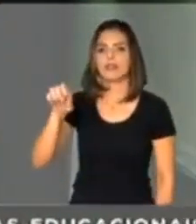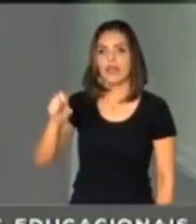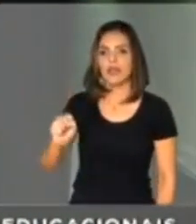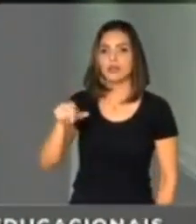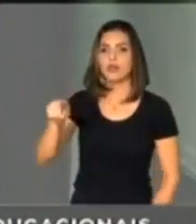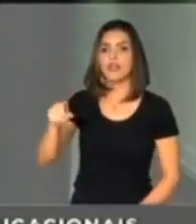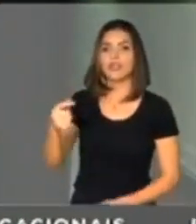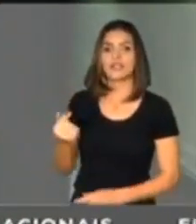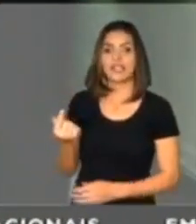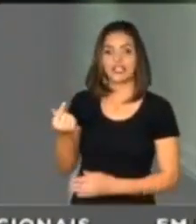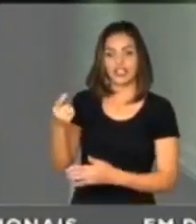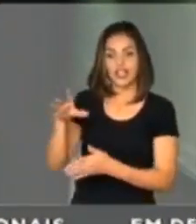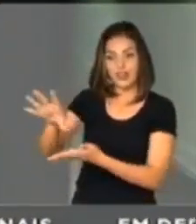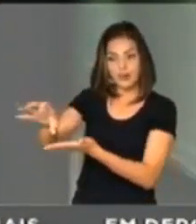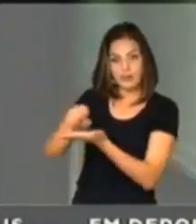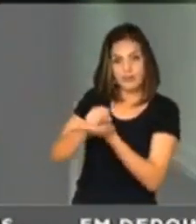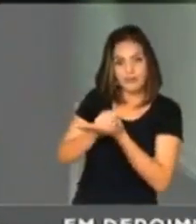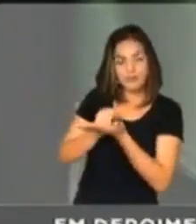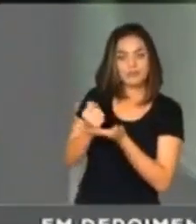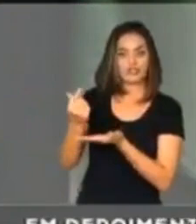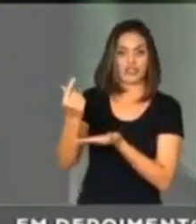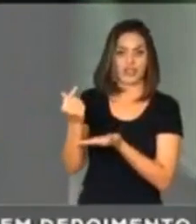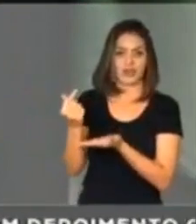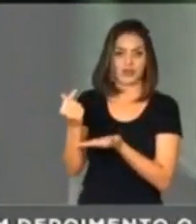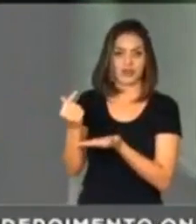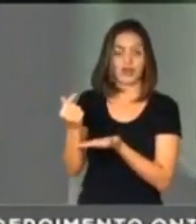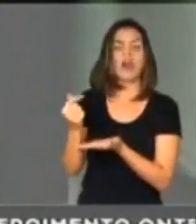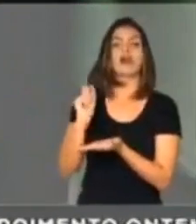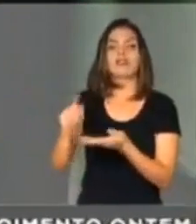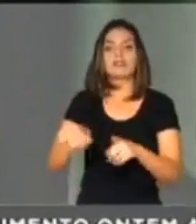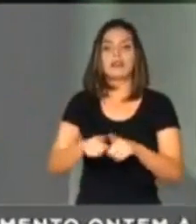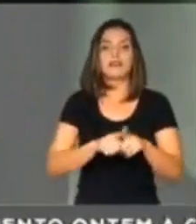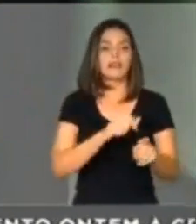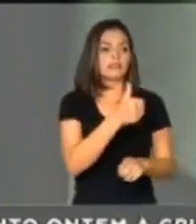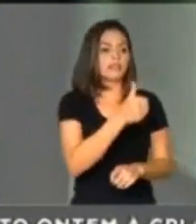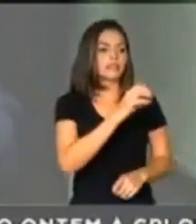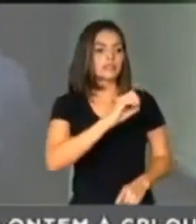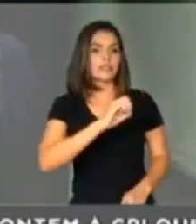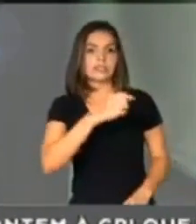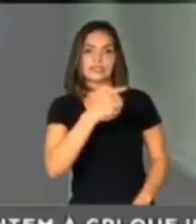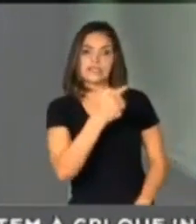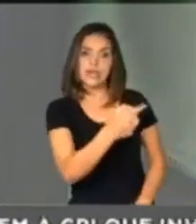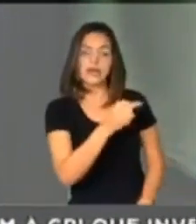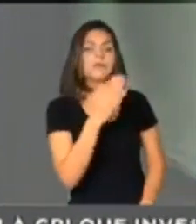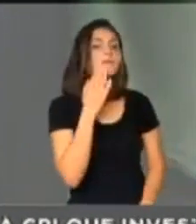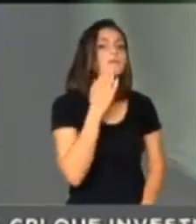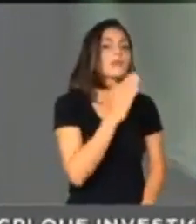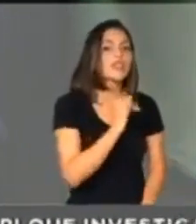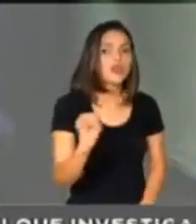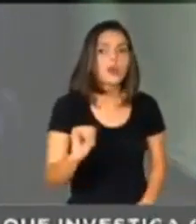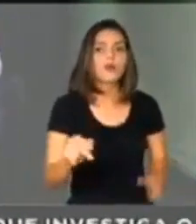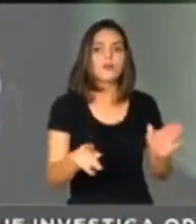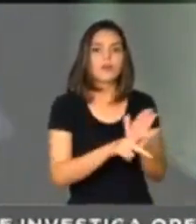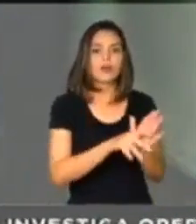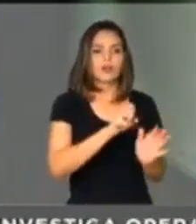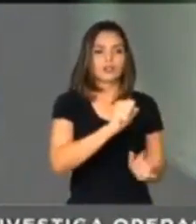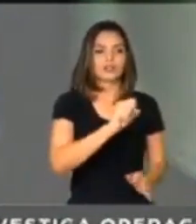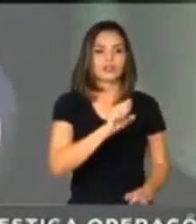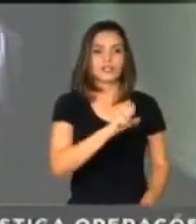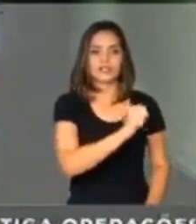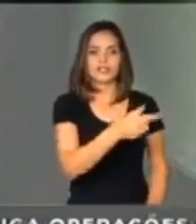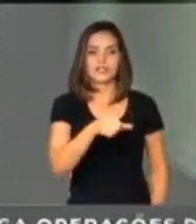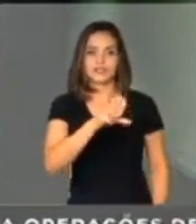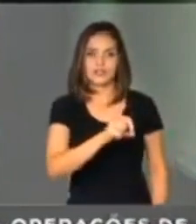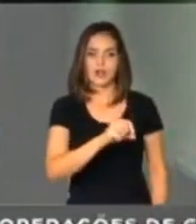o BNDES. Terá os recursos de 107 bilhões da cessão onerosa do